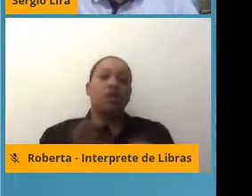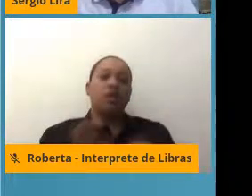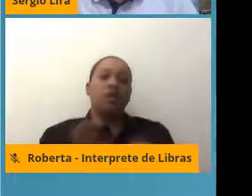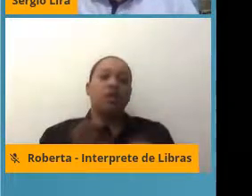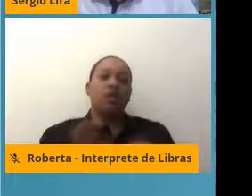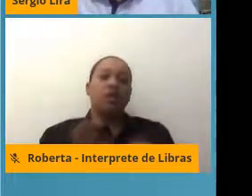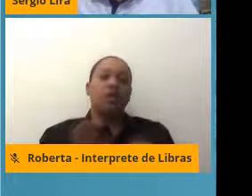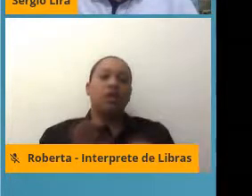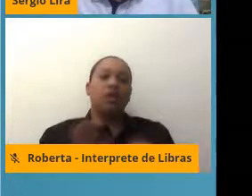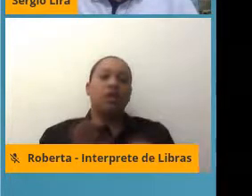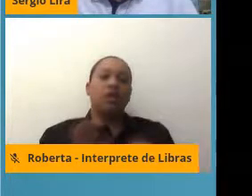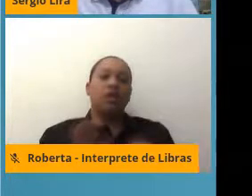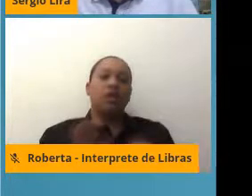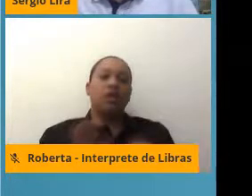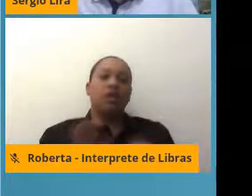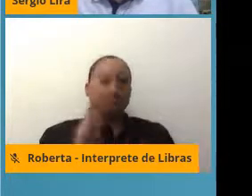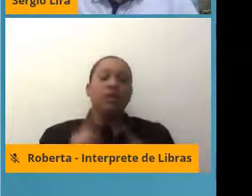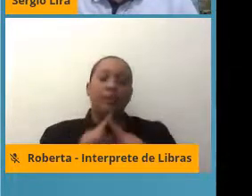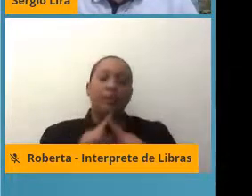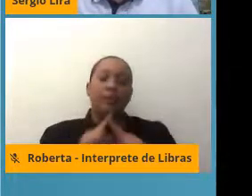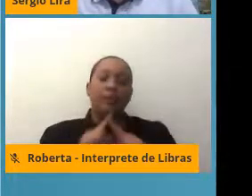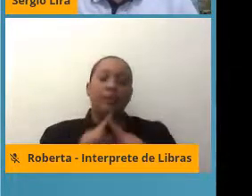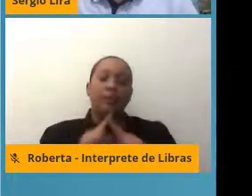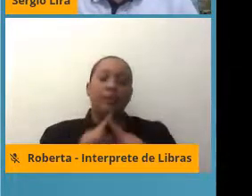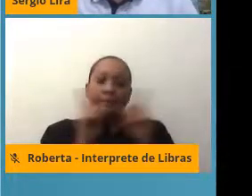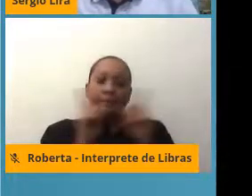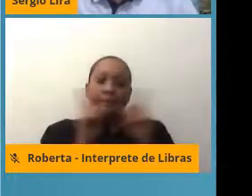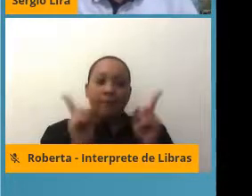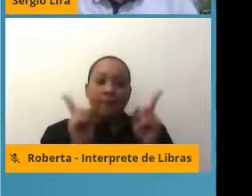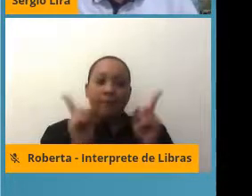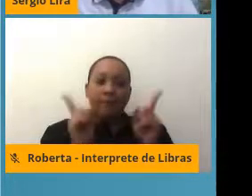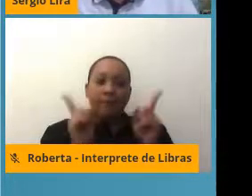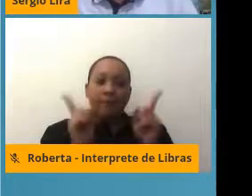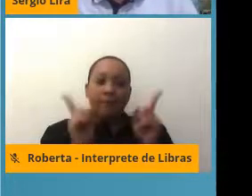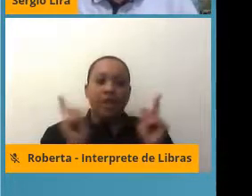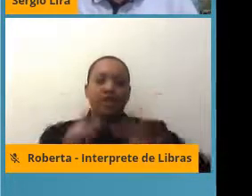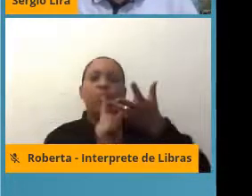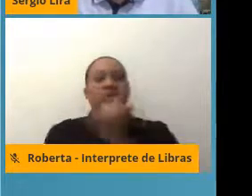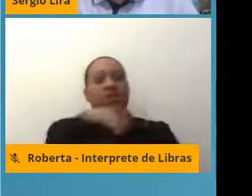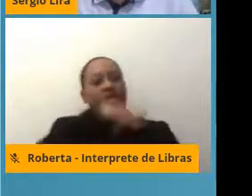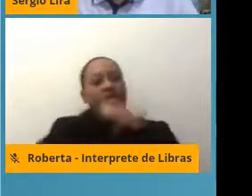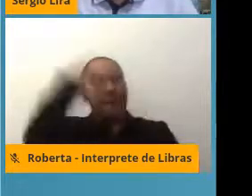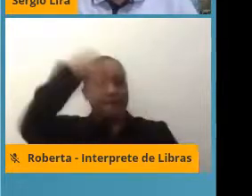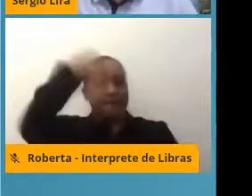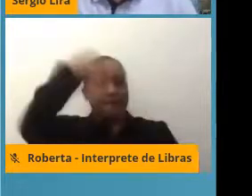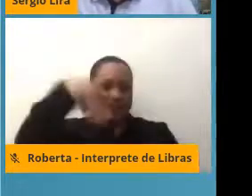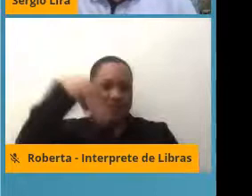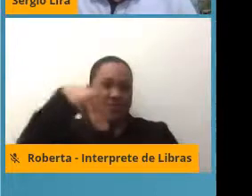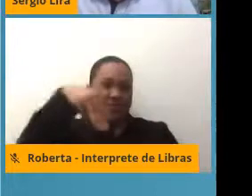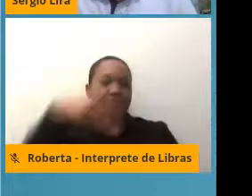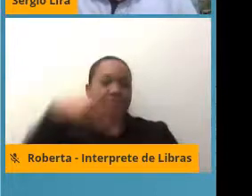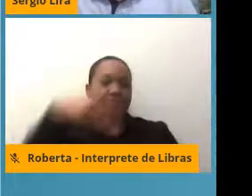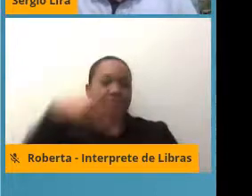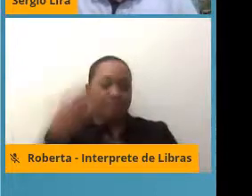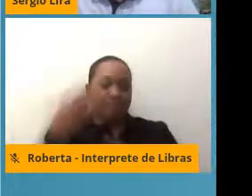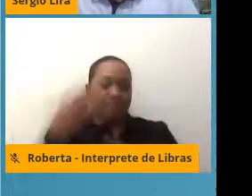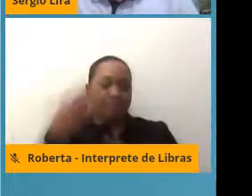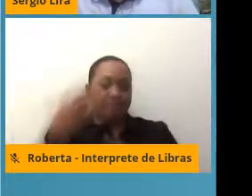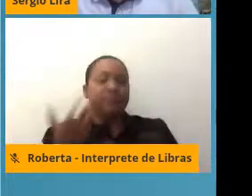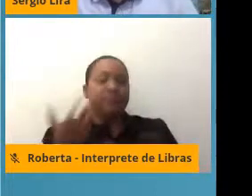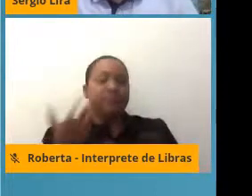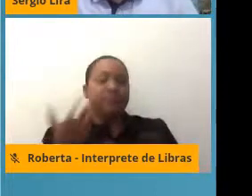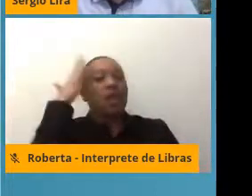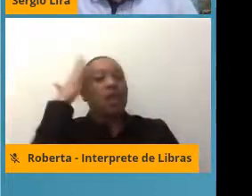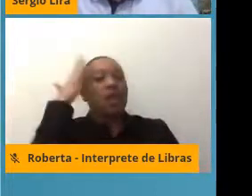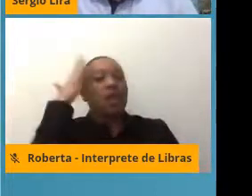matematicamente, né? E a gente pode ver como isso se propaga numa população de pessoas, ou bolinhas, né, à medida que